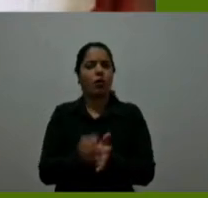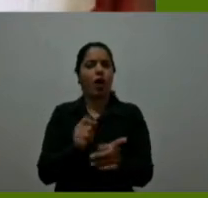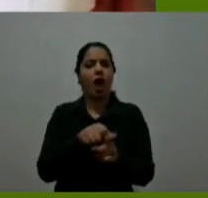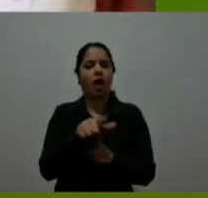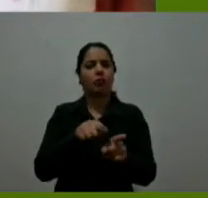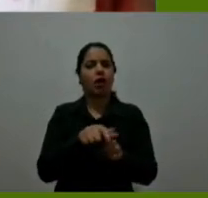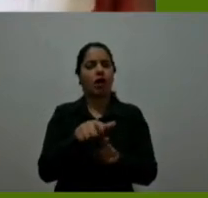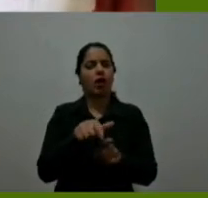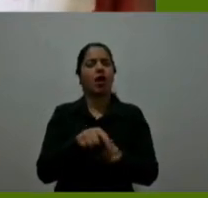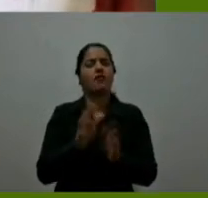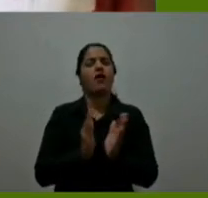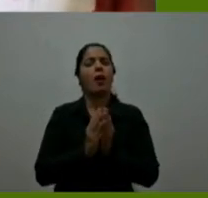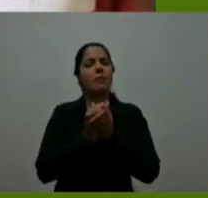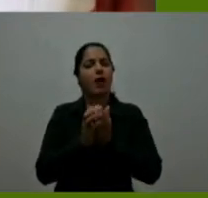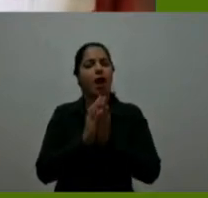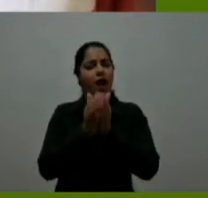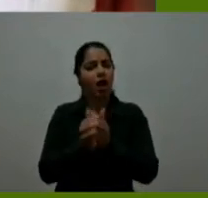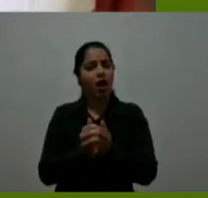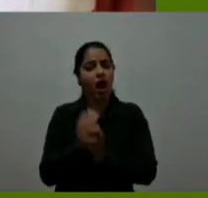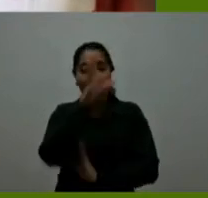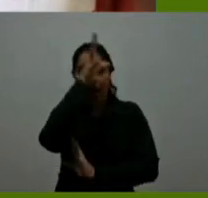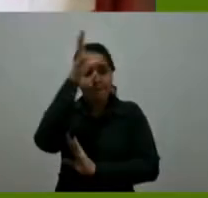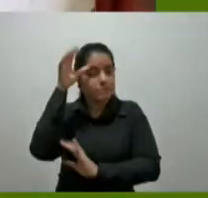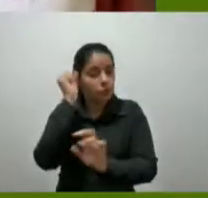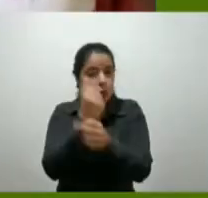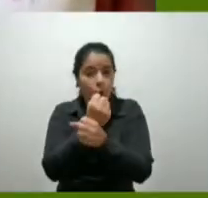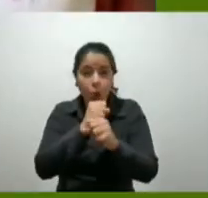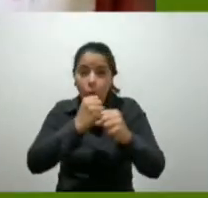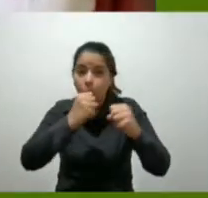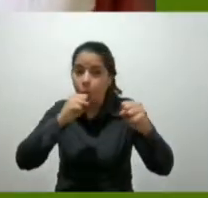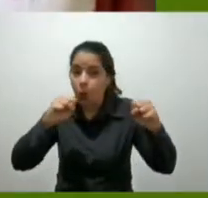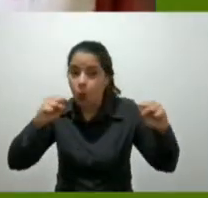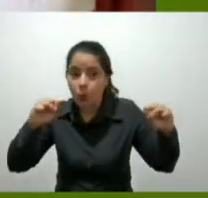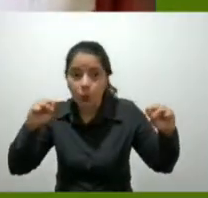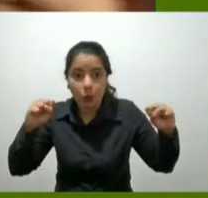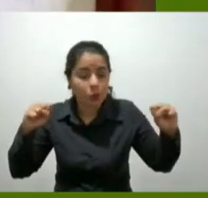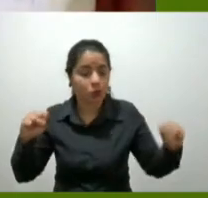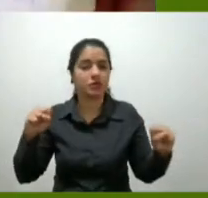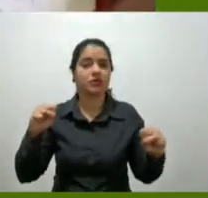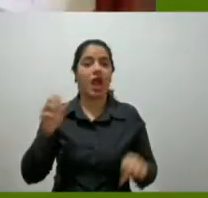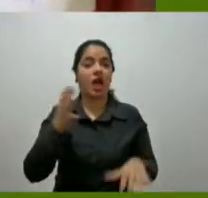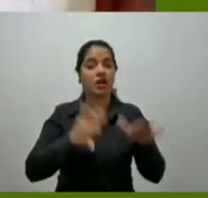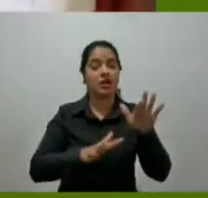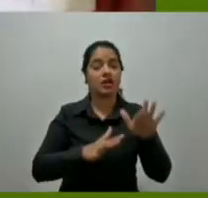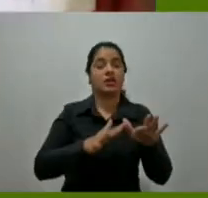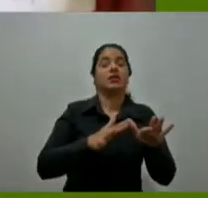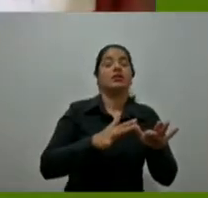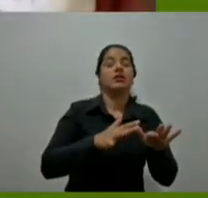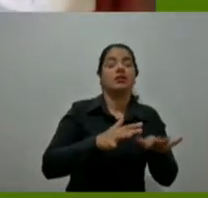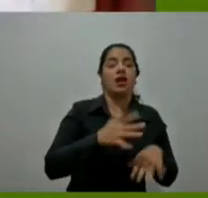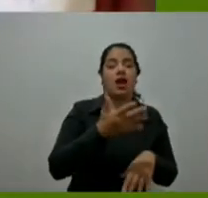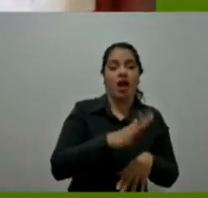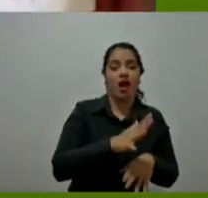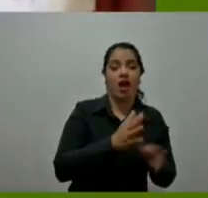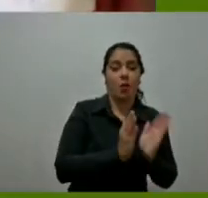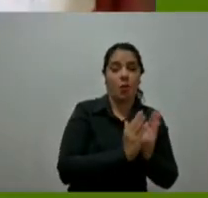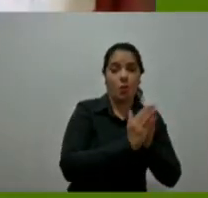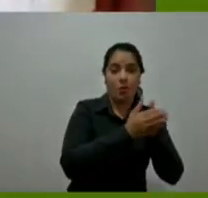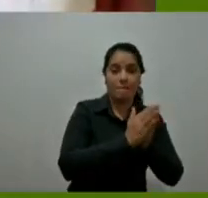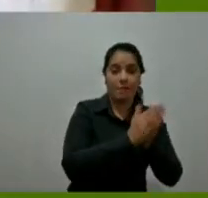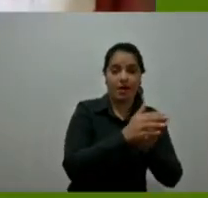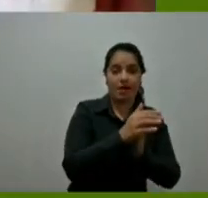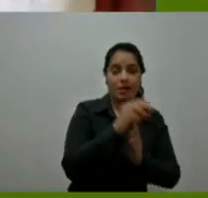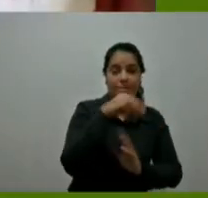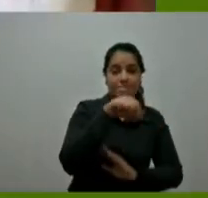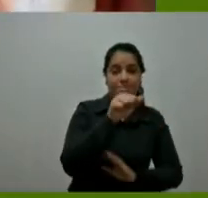a Amazônia, é tão grande, que às vezes eu alugava um barco em Manaus, um desses barcos grandes de rio, que transporta até 100